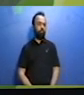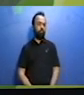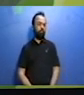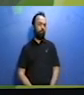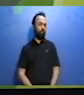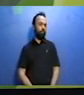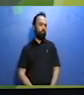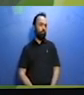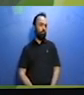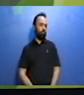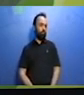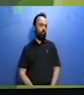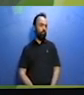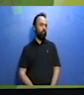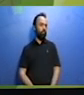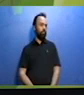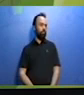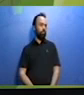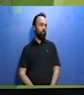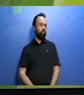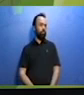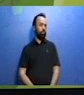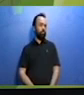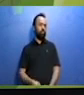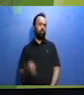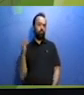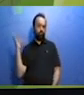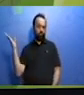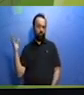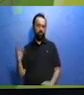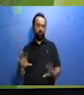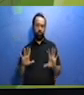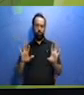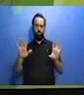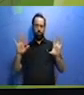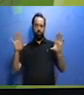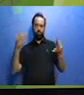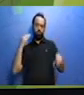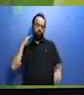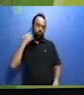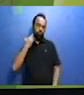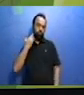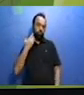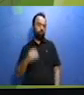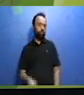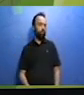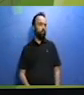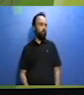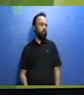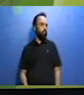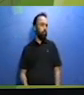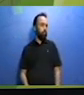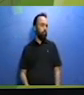gasolina, óleo diesel e querosene. Aqui um tema de reflexão,